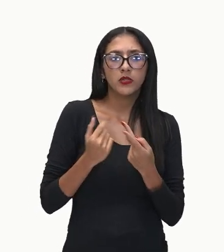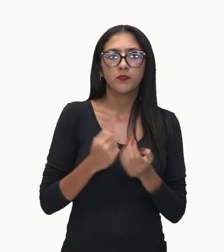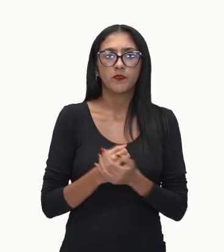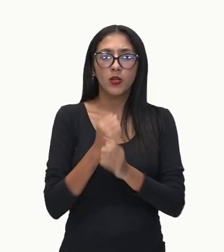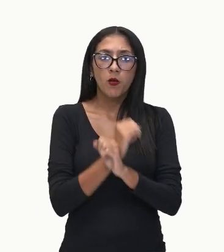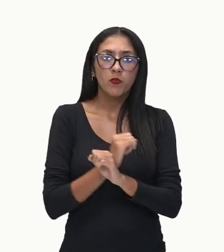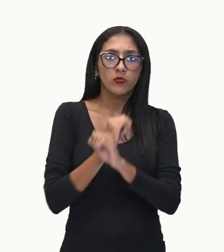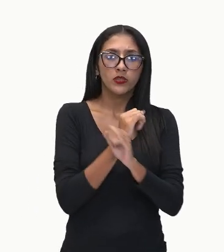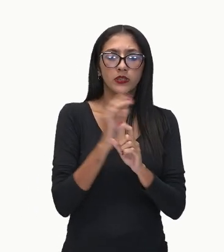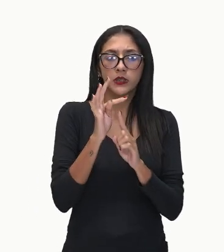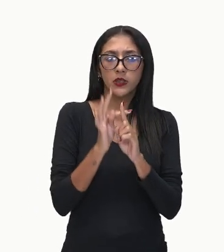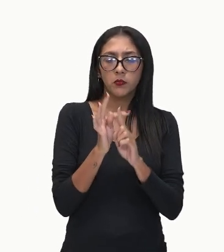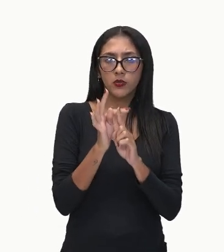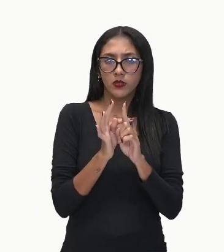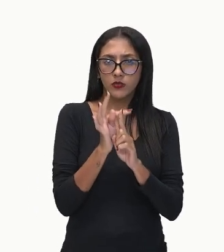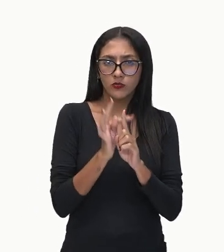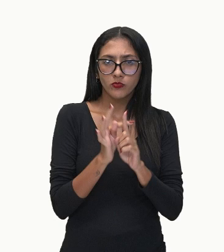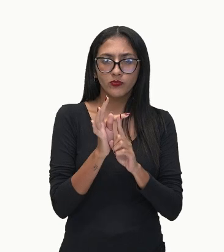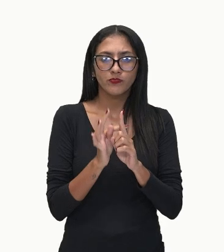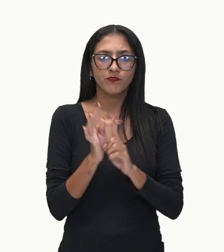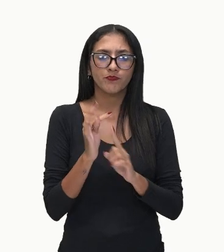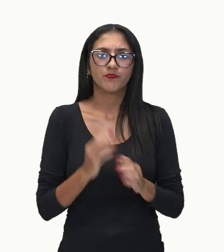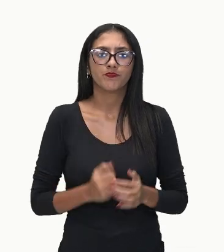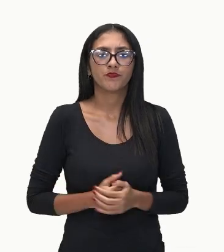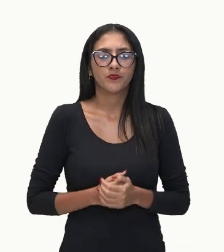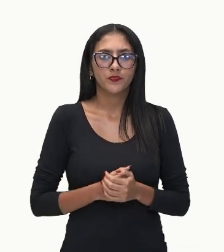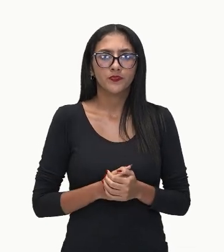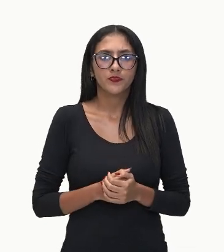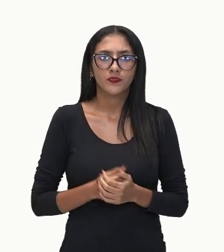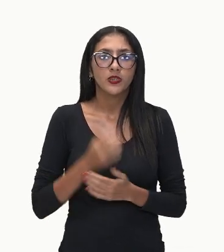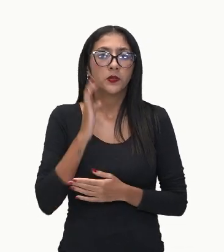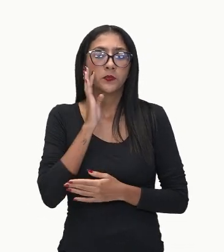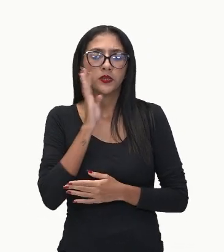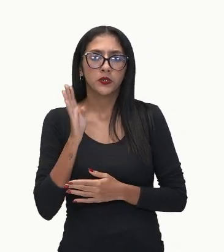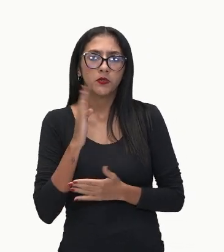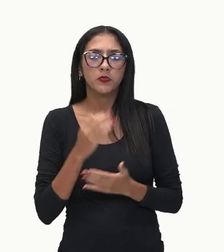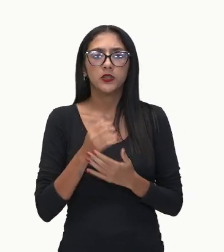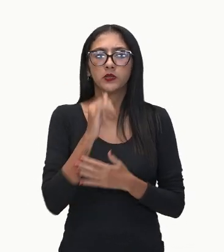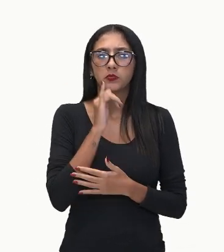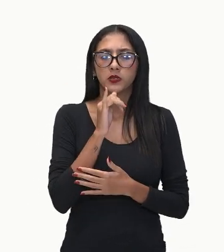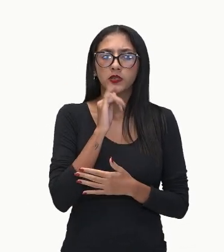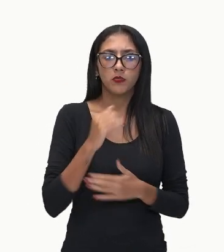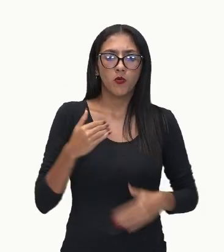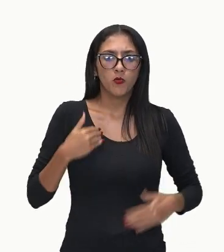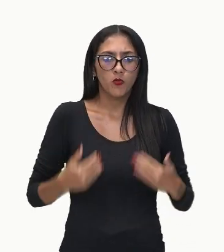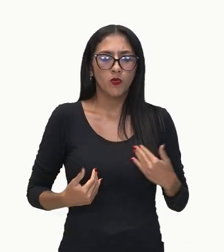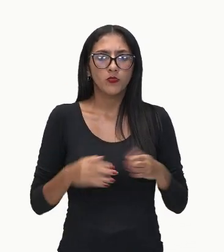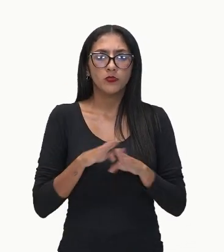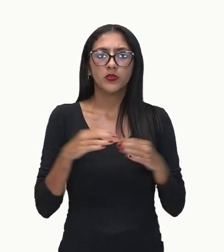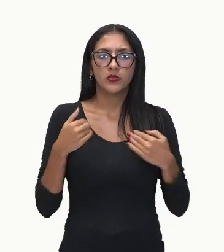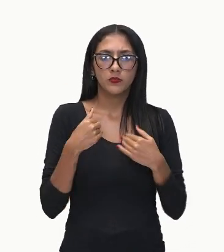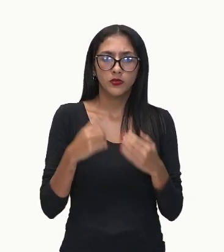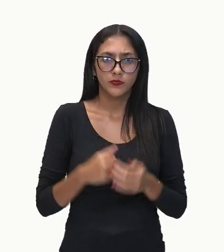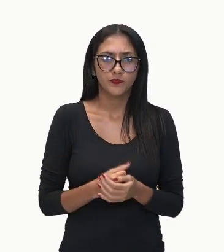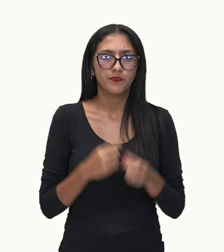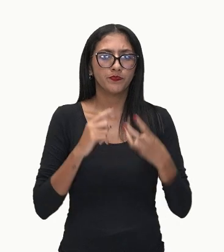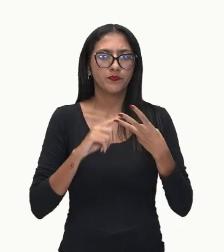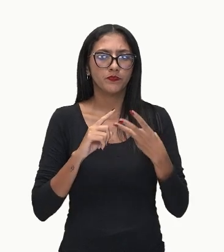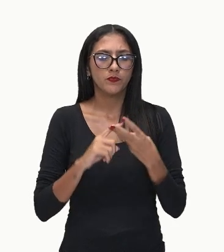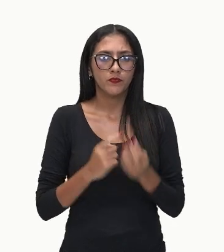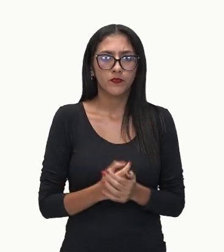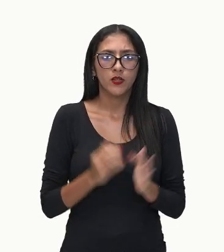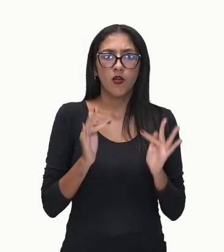térmico, tanto principalmente para os animais, né, e o homem também, função hormonal, aí temos os